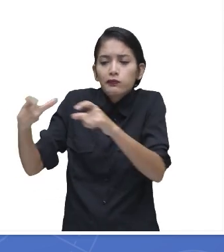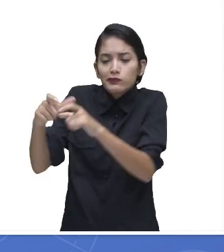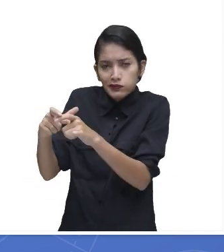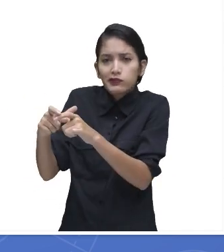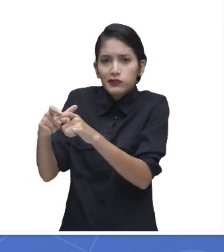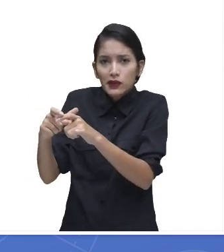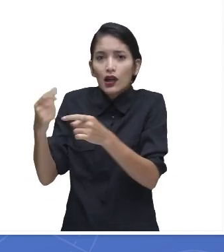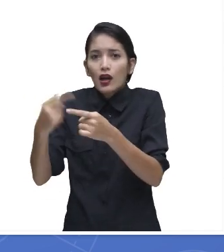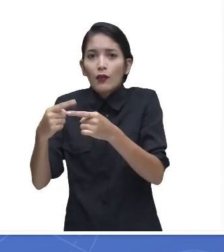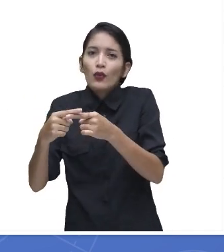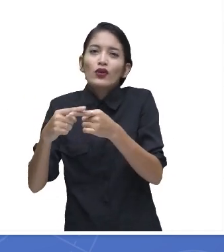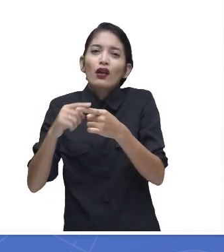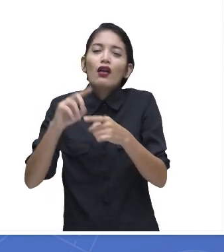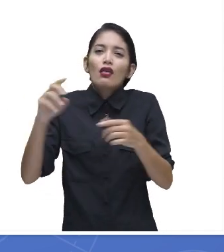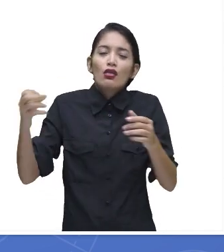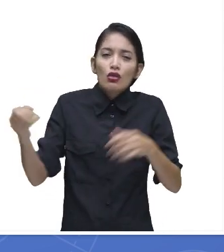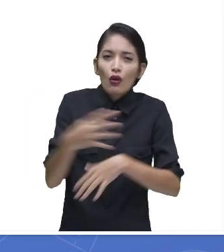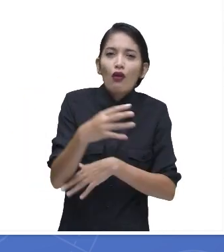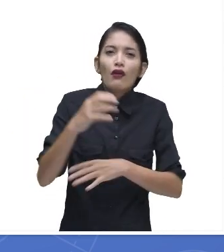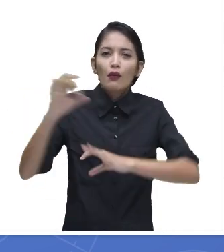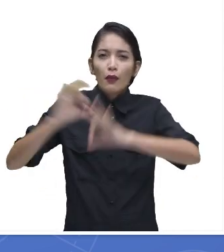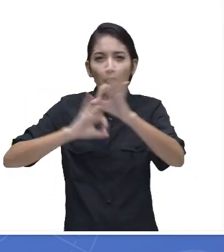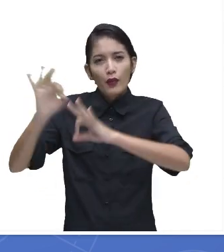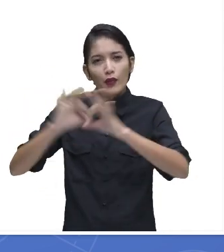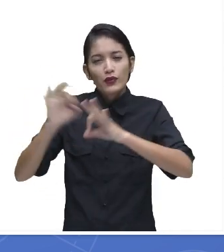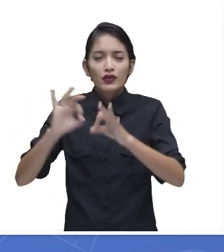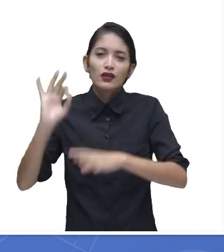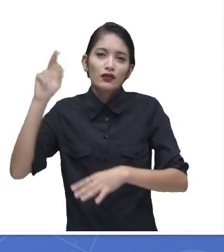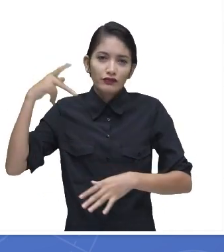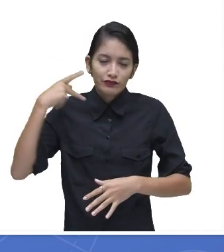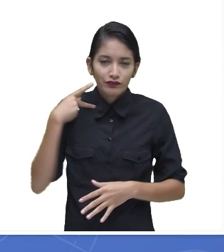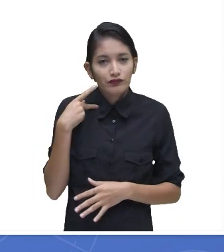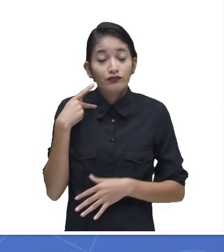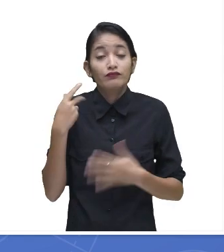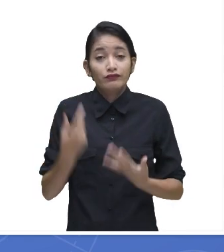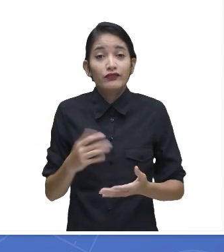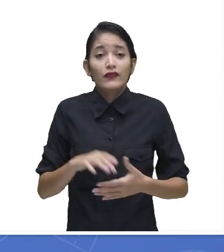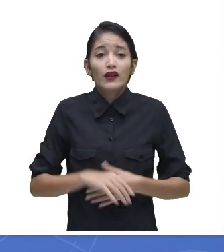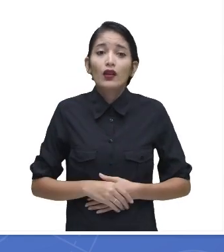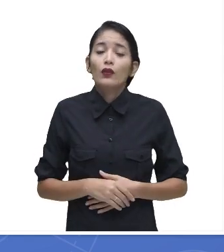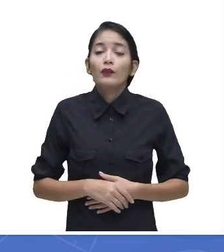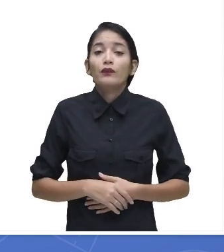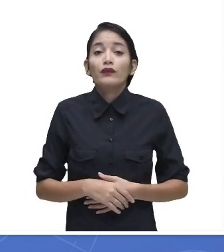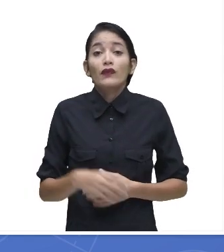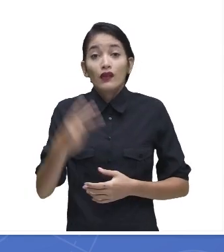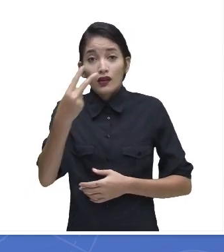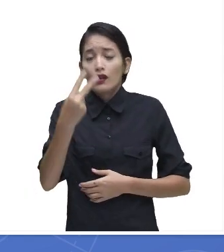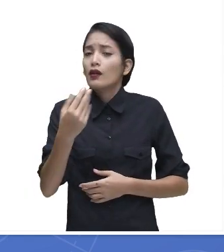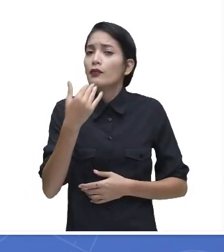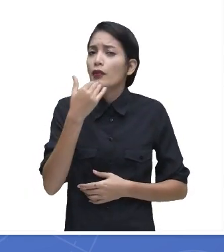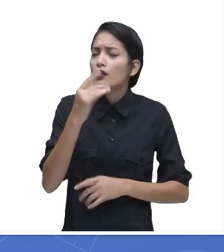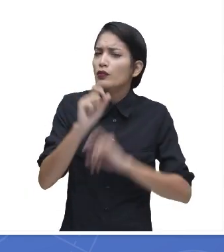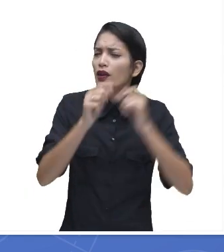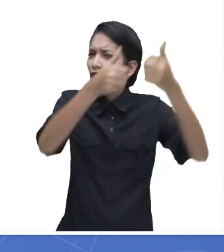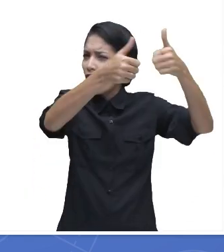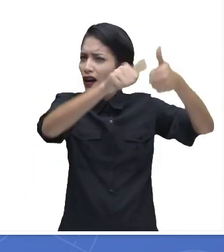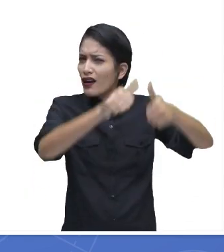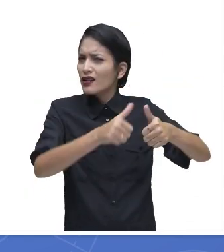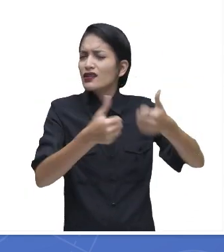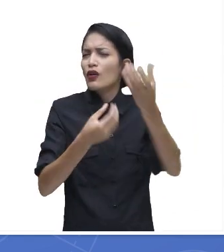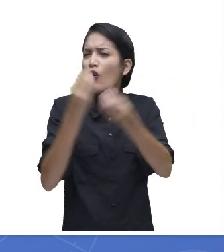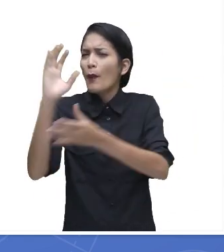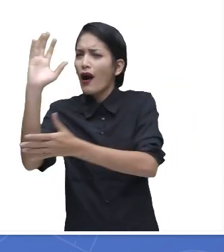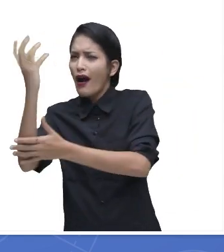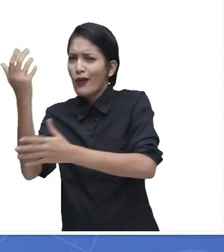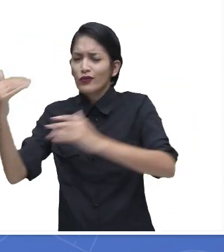de novas políticas de planejamento. Essa questão ela pede para você analisar sobre a situação das metrópoles, o que